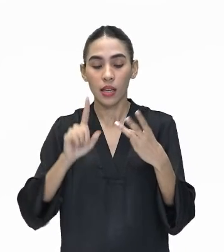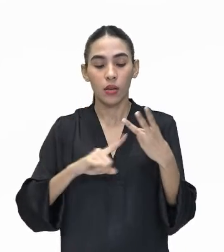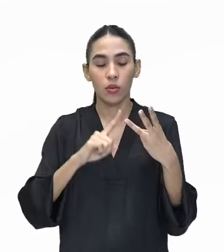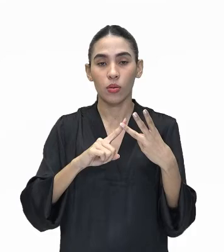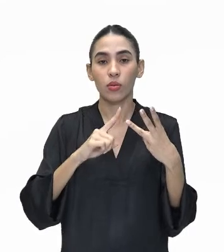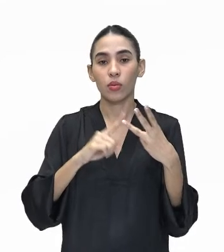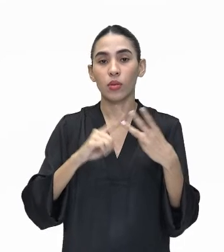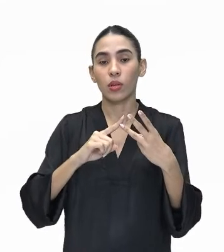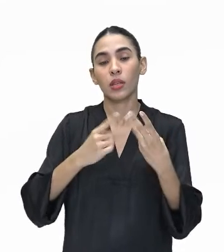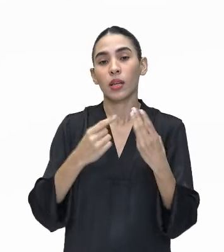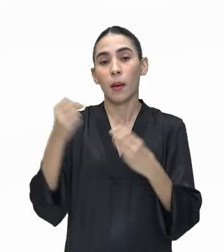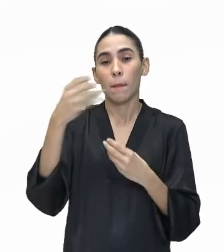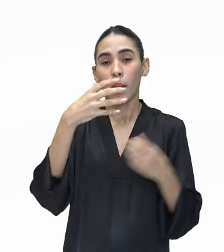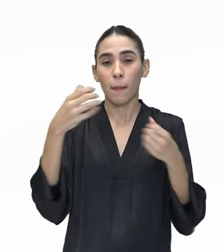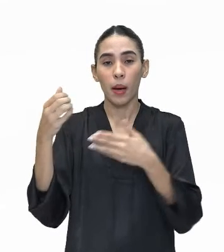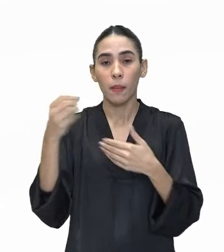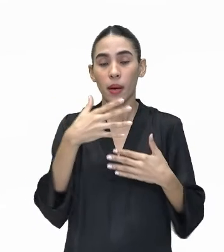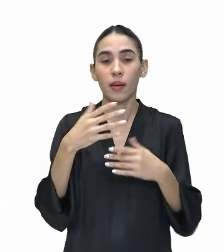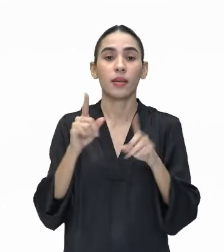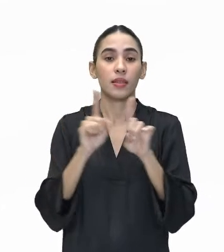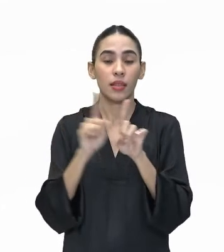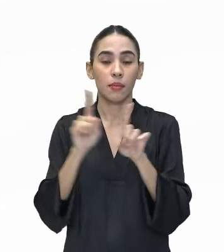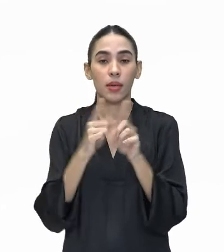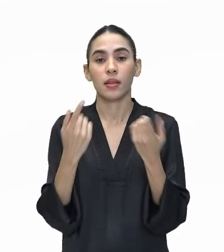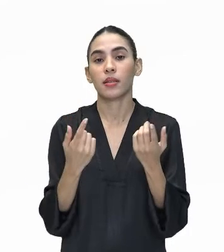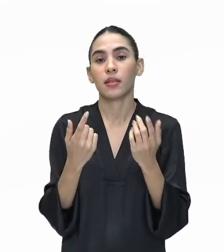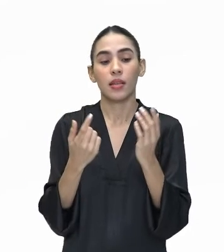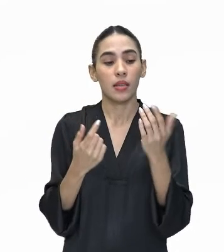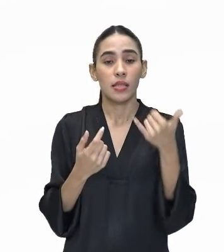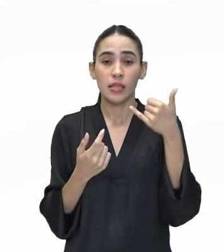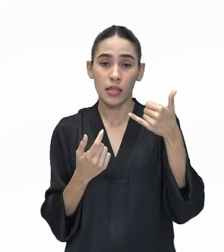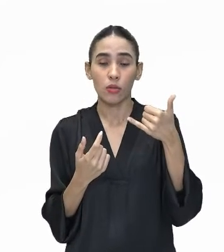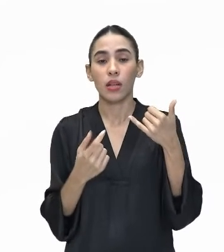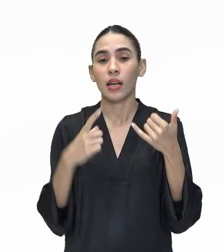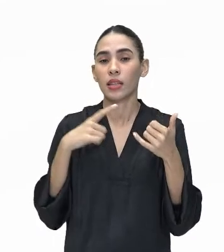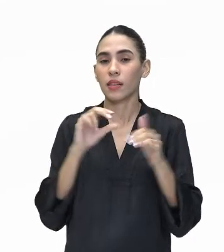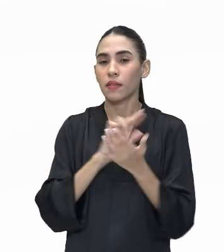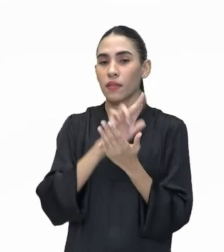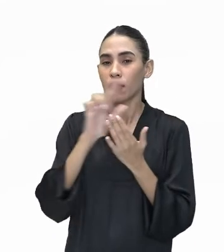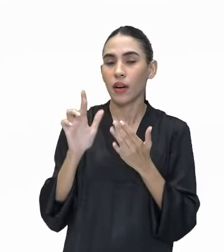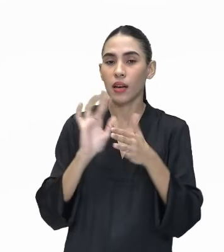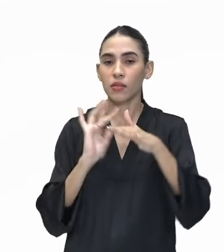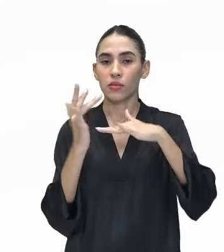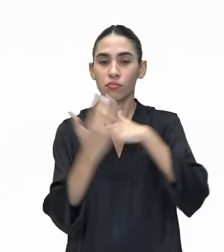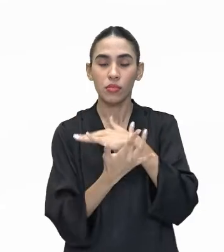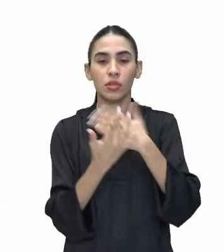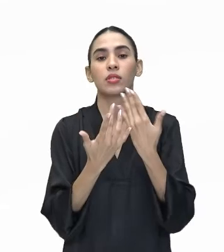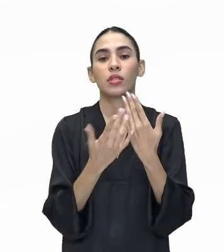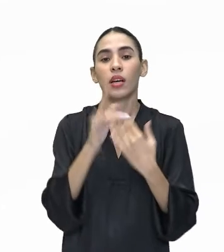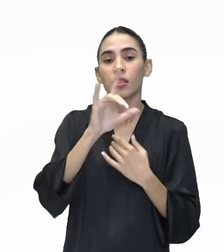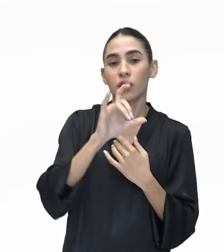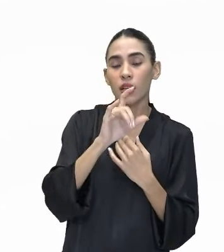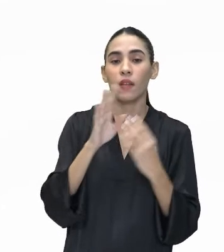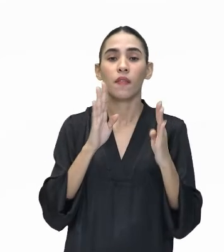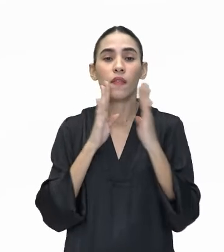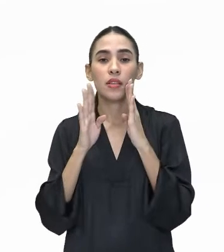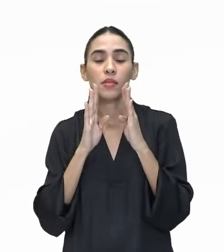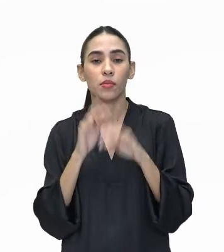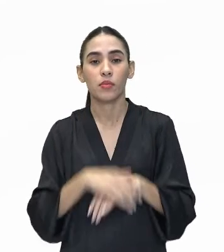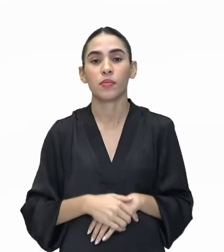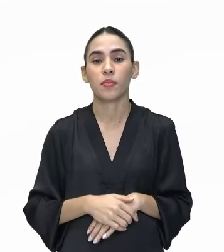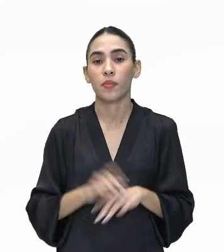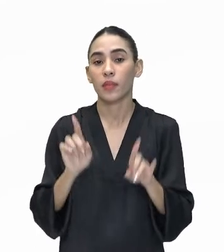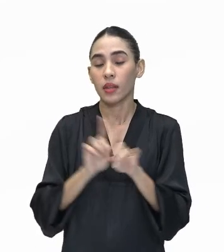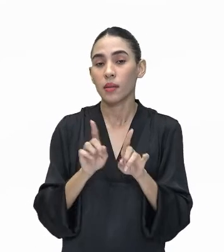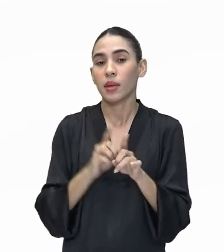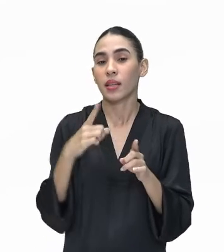vários aplicativos, temos o Instagram, Facebook, e nos televisores nós temos os